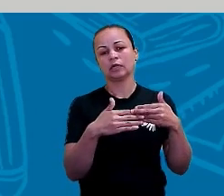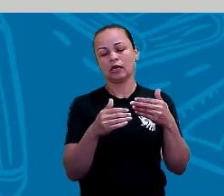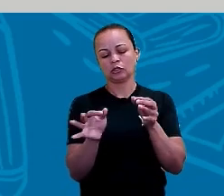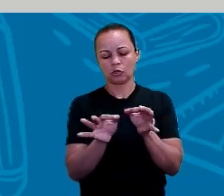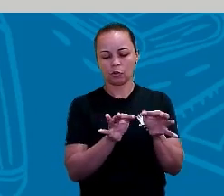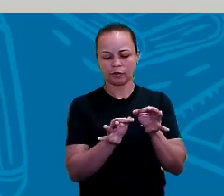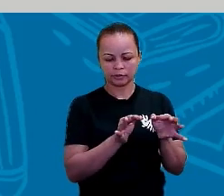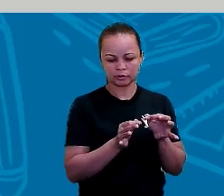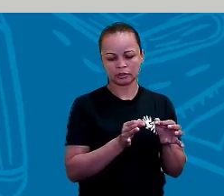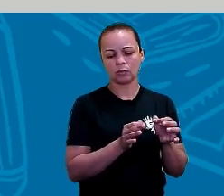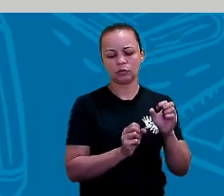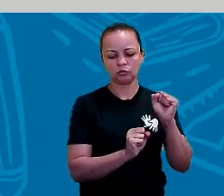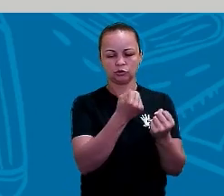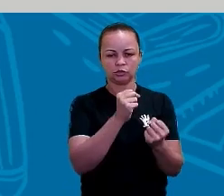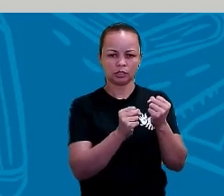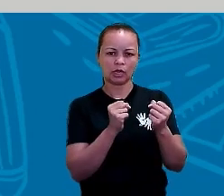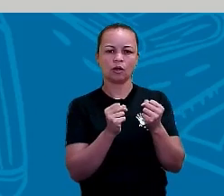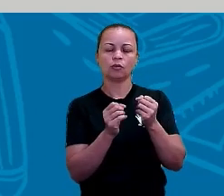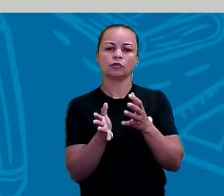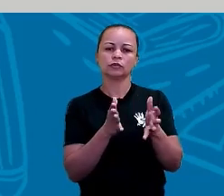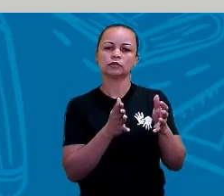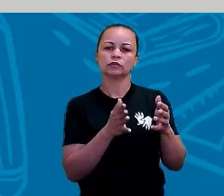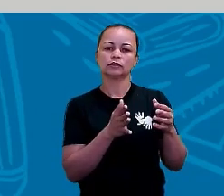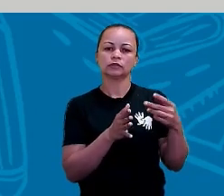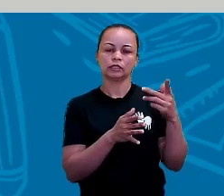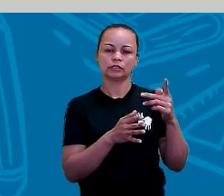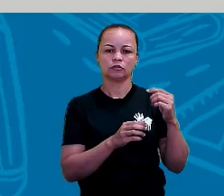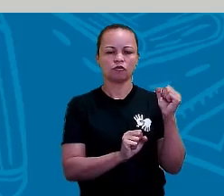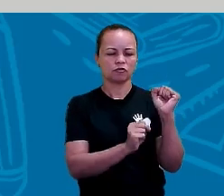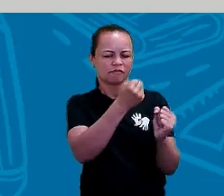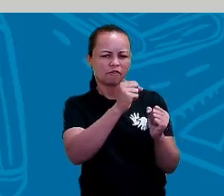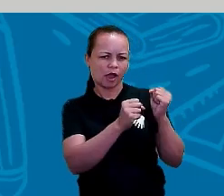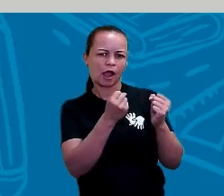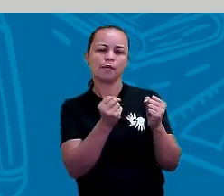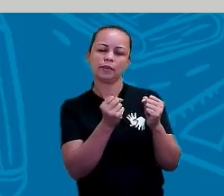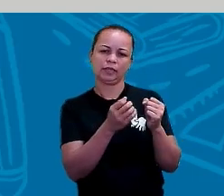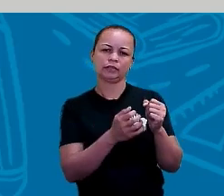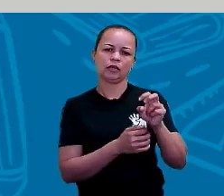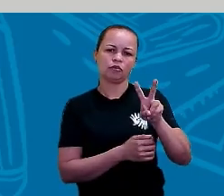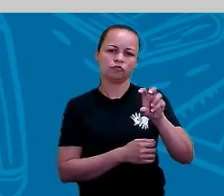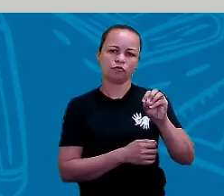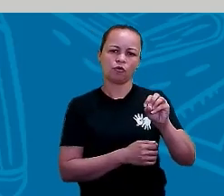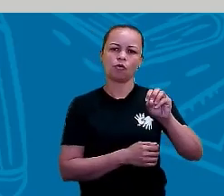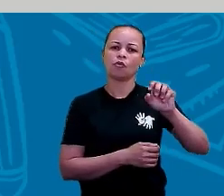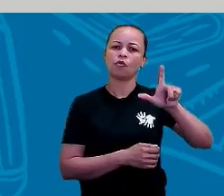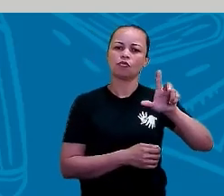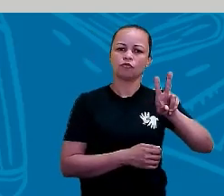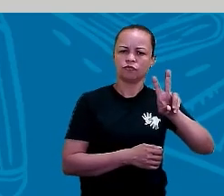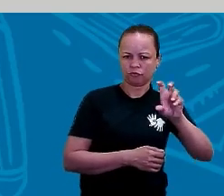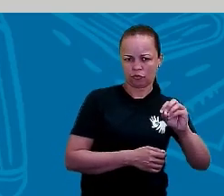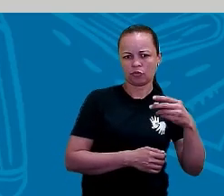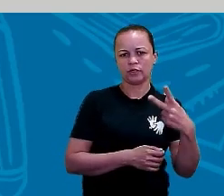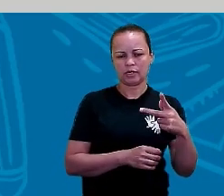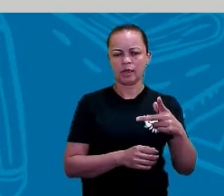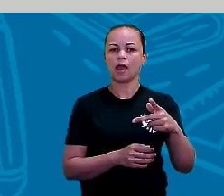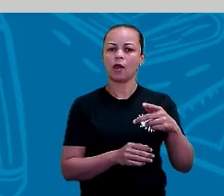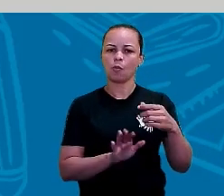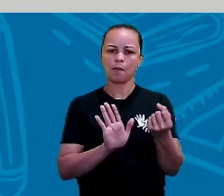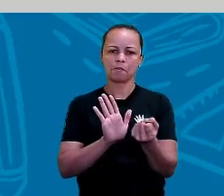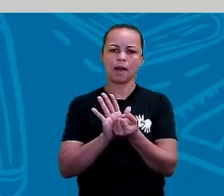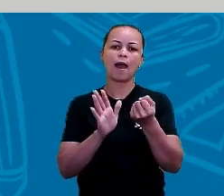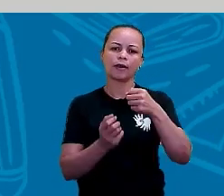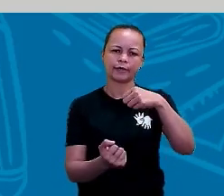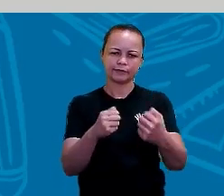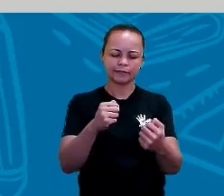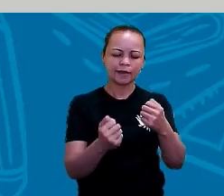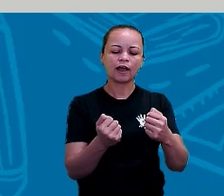Tá bom? Desenvolvida na fábrica da Volvo. Marca de carro, né, minha gente? Não vamos propagar, não. Mas existe esse modo